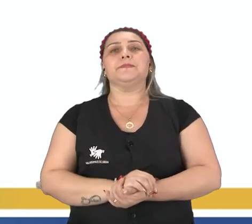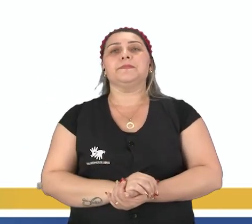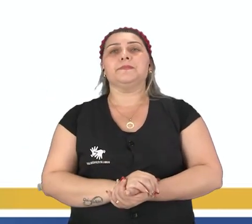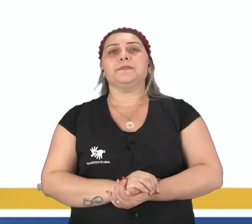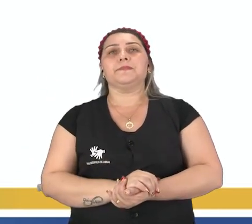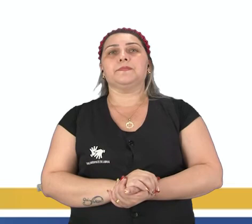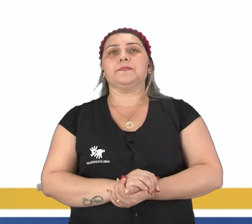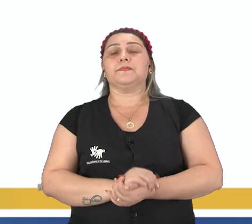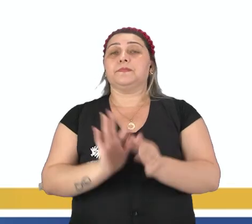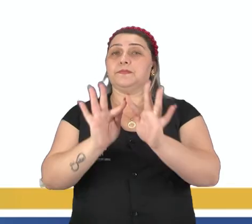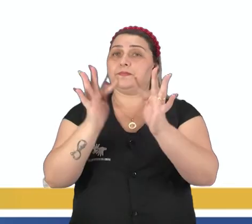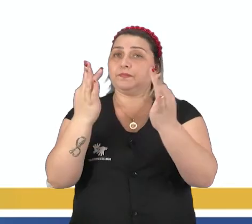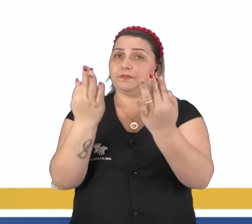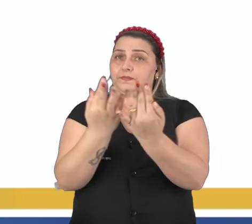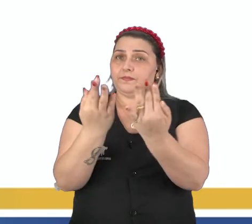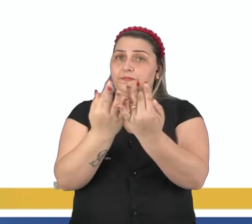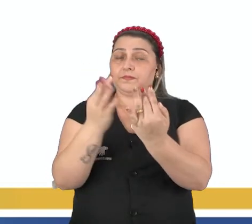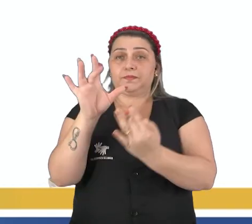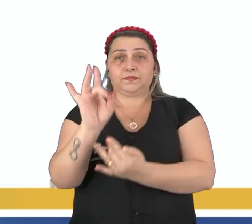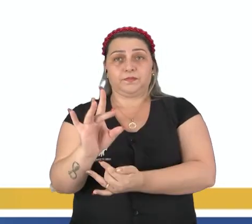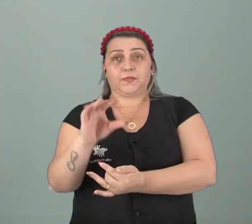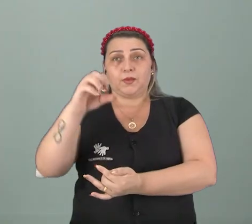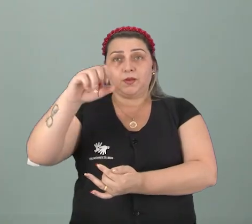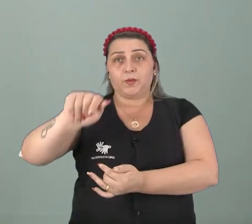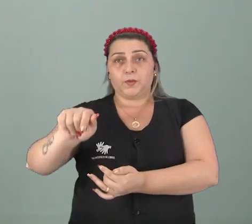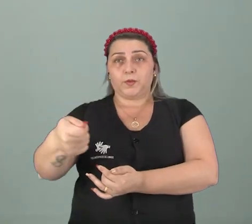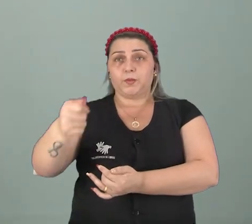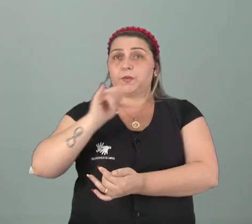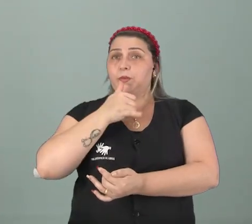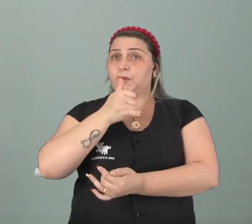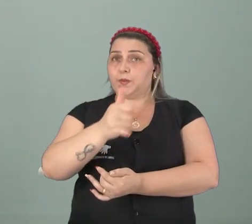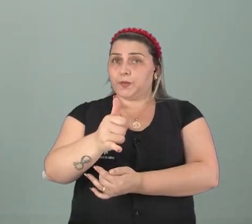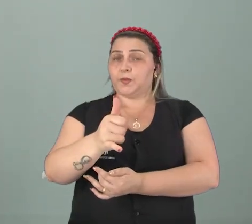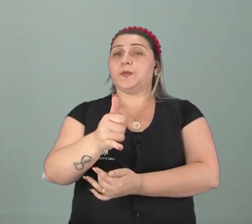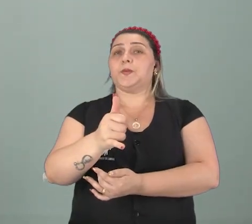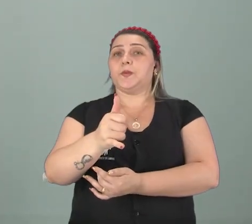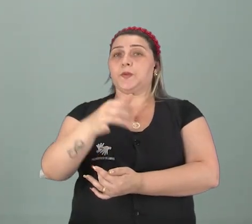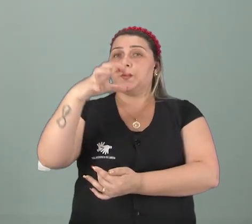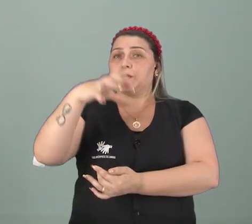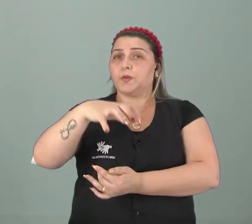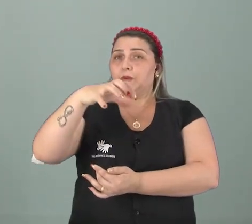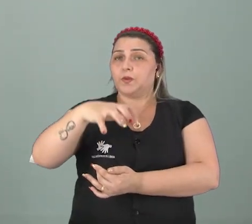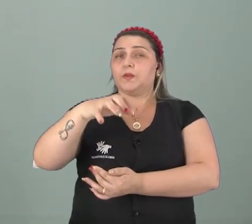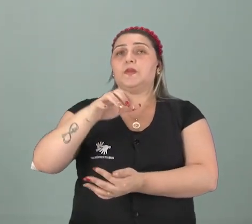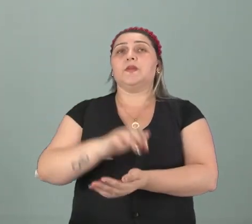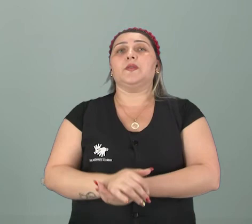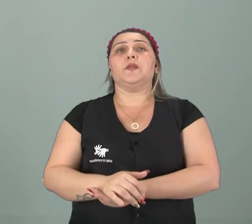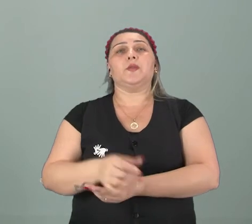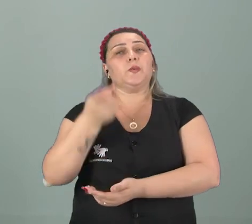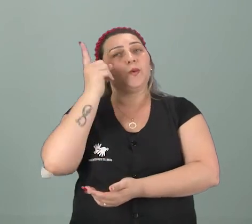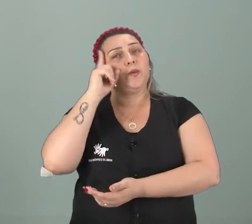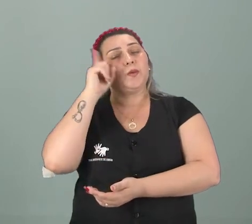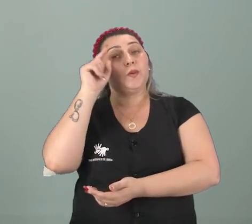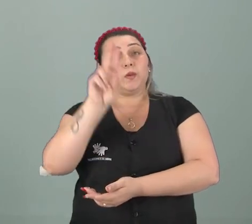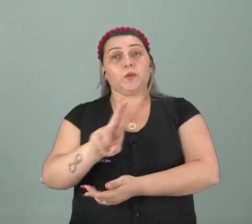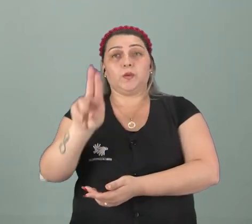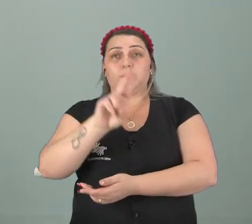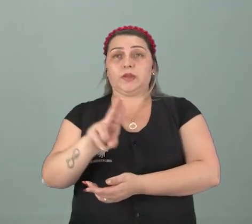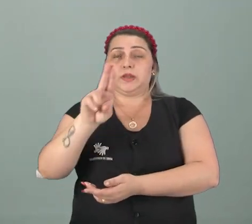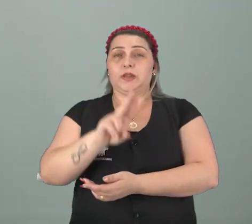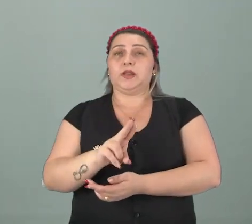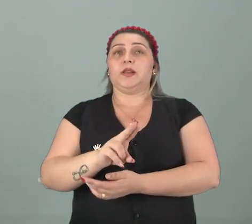82,50. Ou seja, essa família só o chuveiro dessa família, ao longo do mês, ao longo desse uso diário, todo dia no